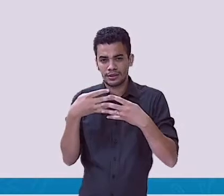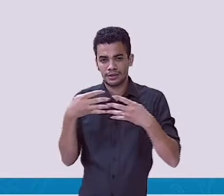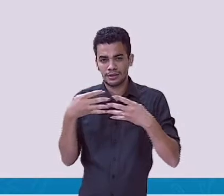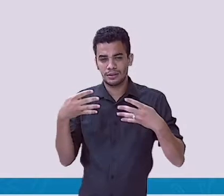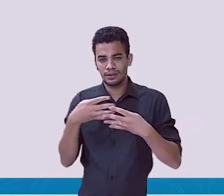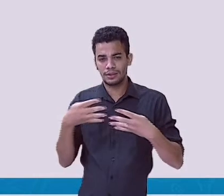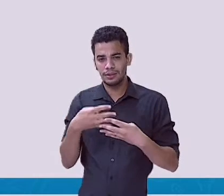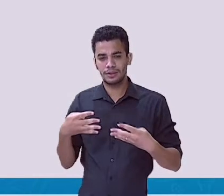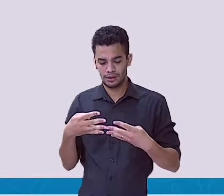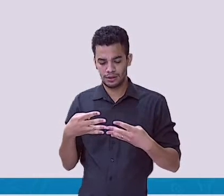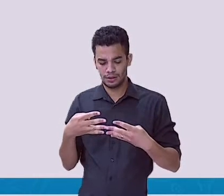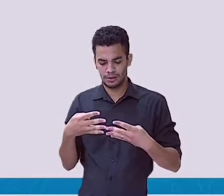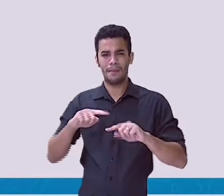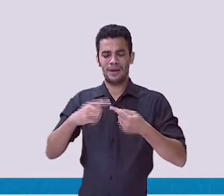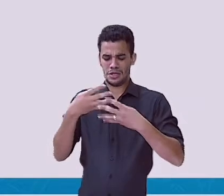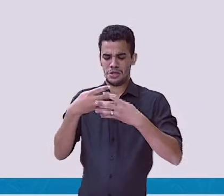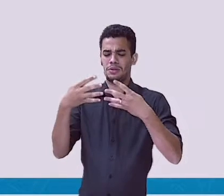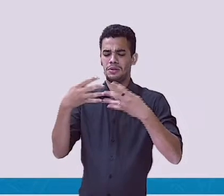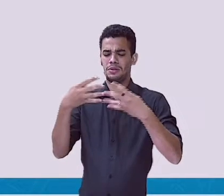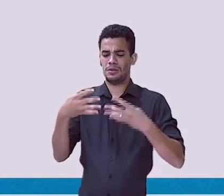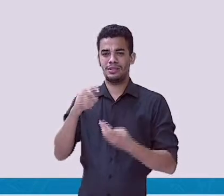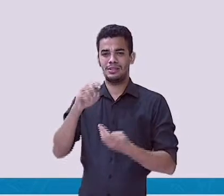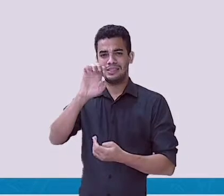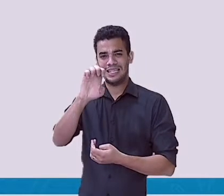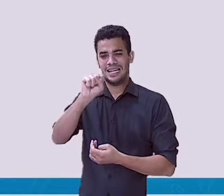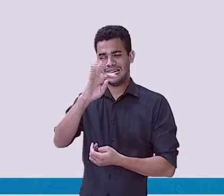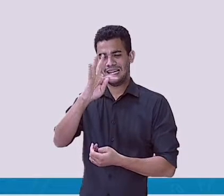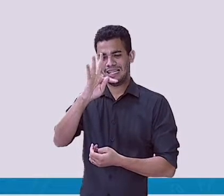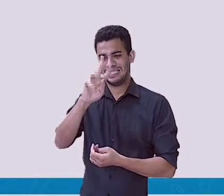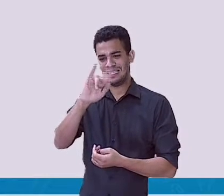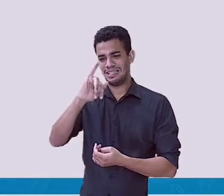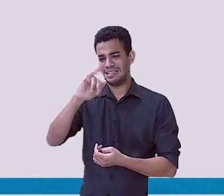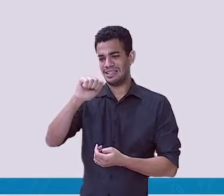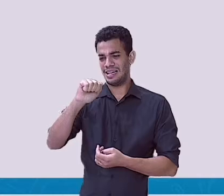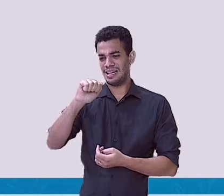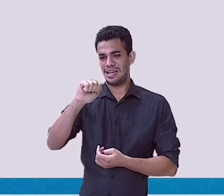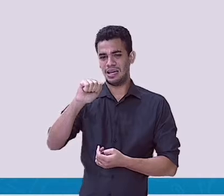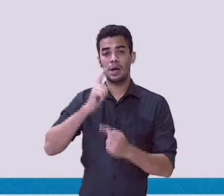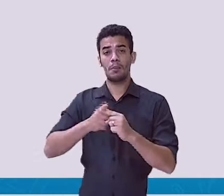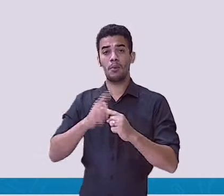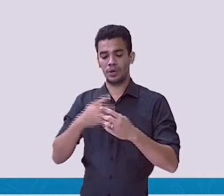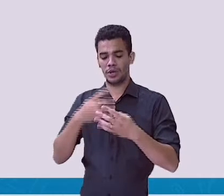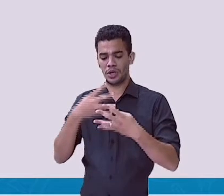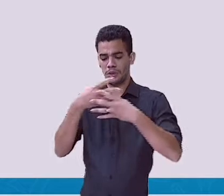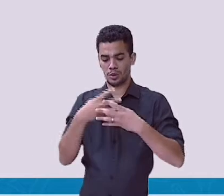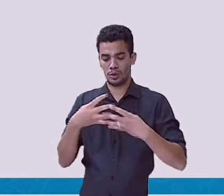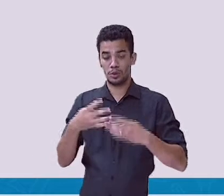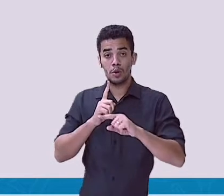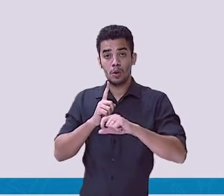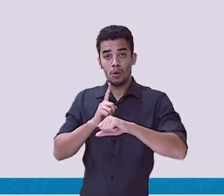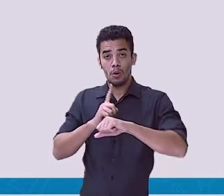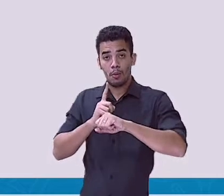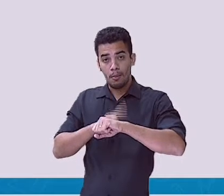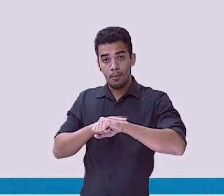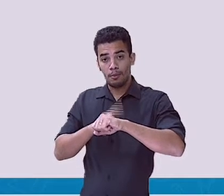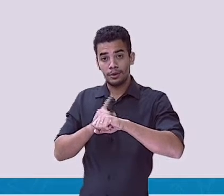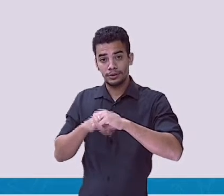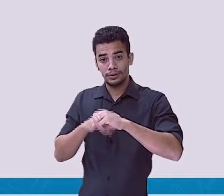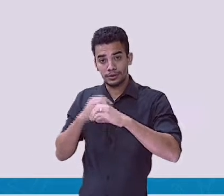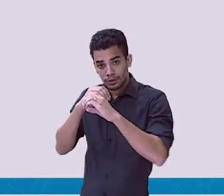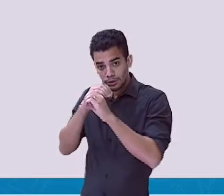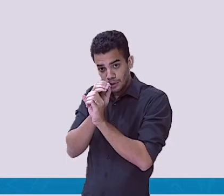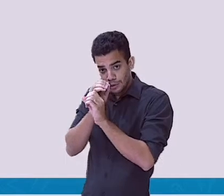ele consegue fazer essa estrutura de contração e relaxamento. Então, ele contrai, relaxa, para